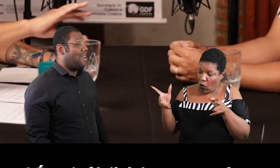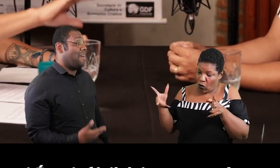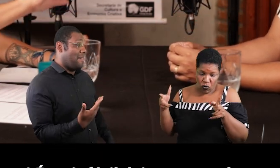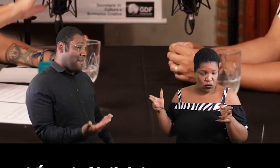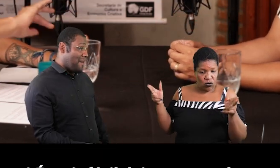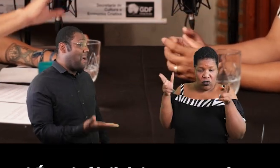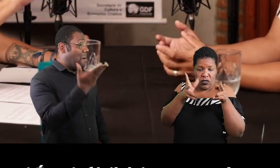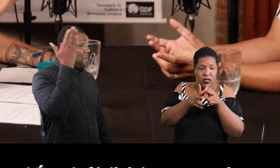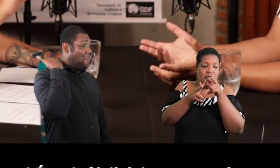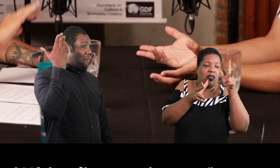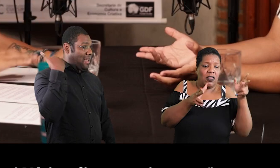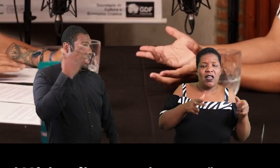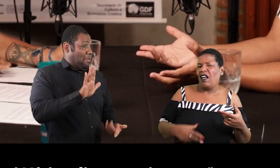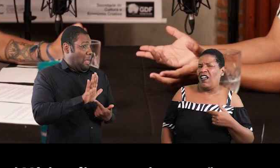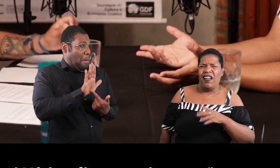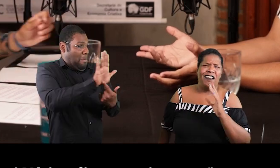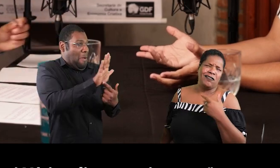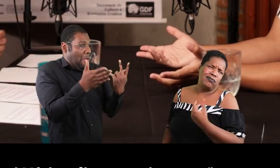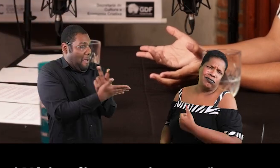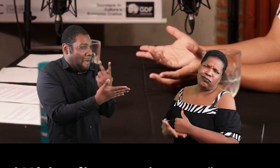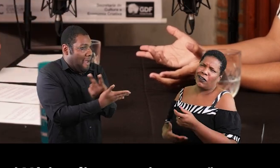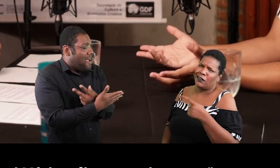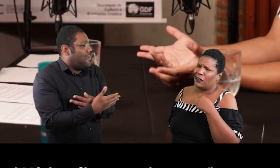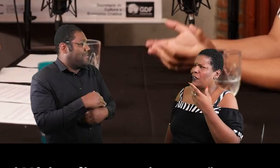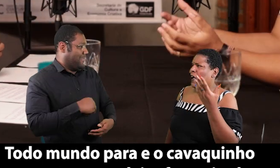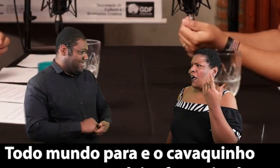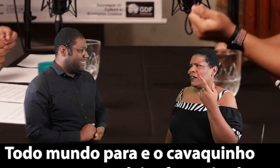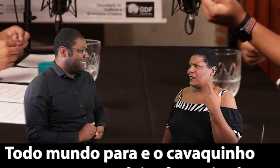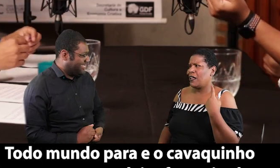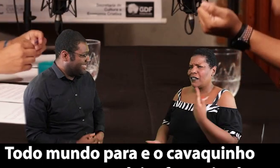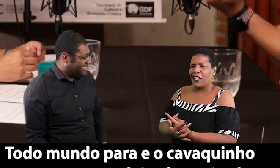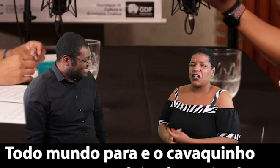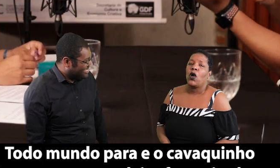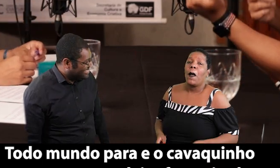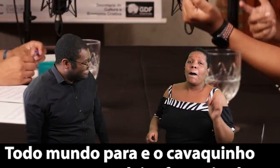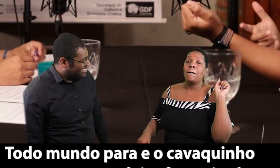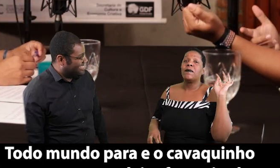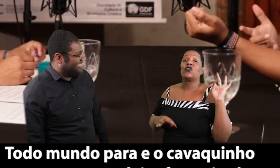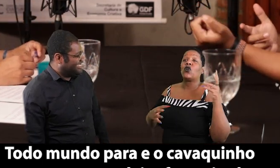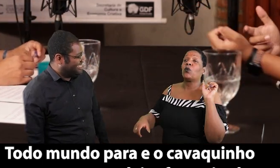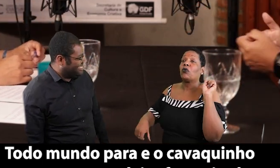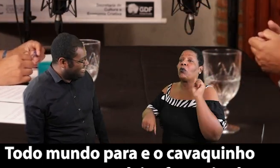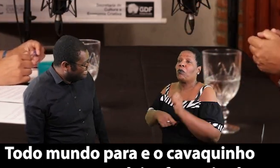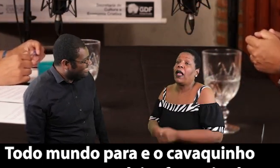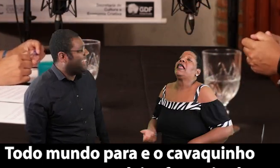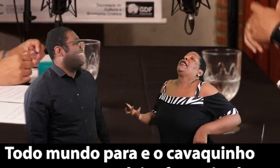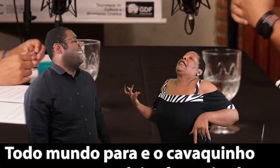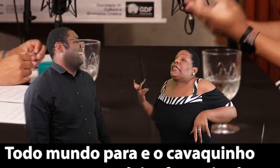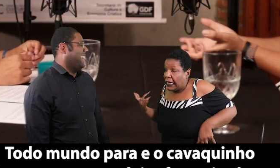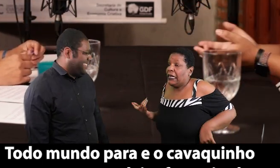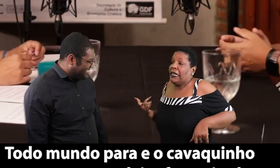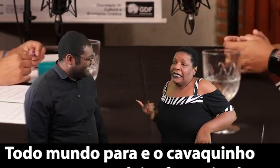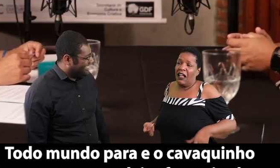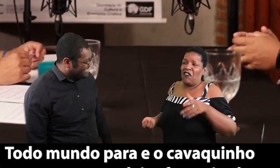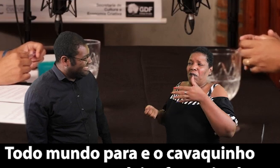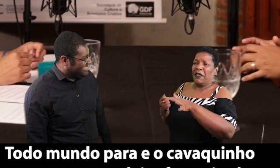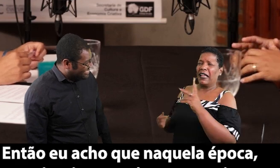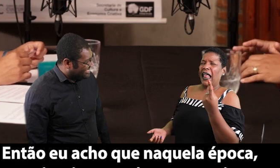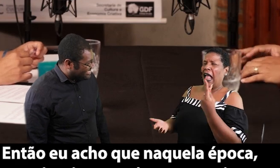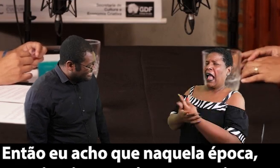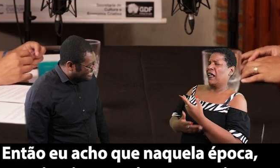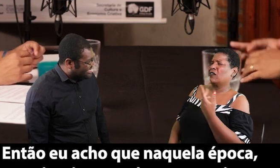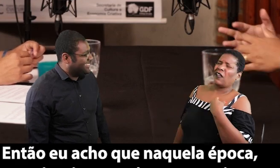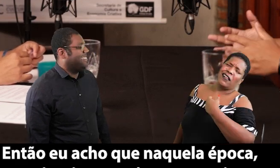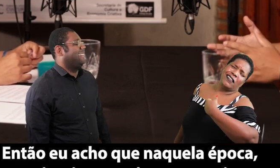fácil deixar o erro do cara. Vários discos antigos estão com erro. Todo mundo para e o cavaquinho e para de repente, o pandeiro faz virada errado.